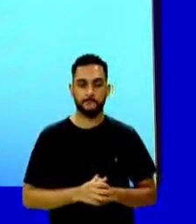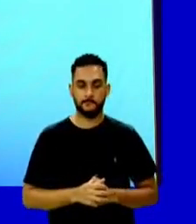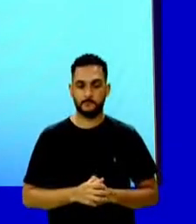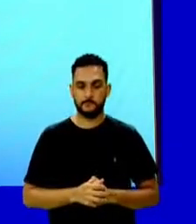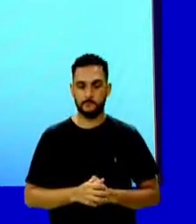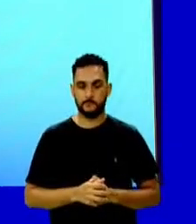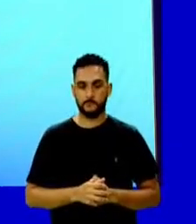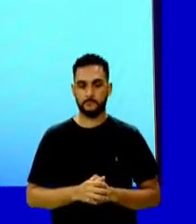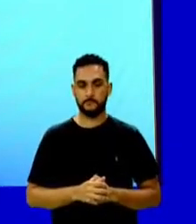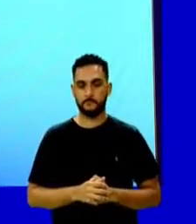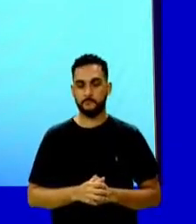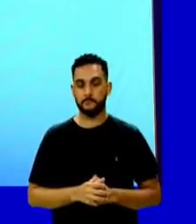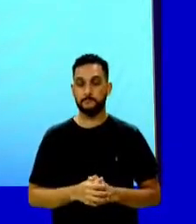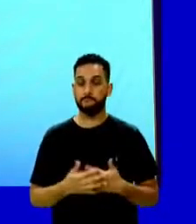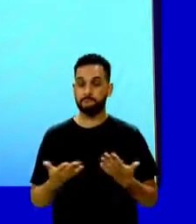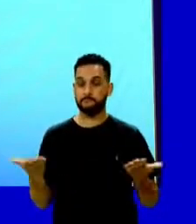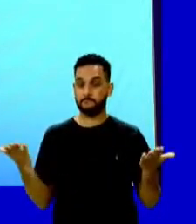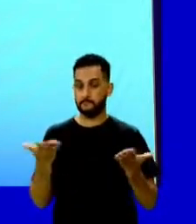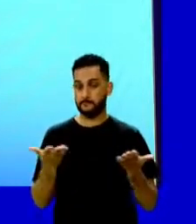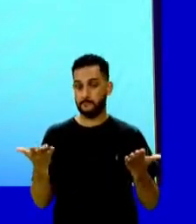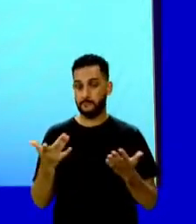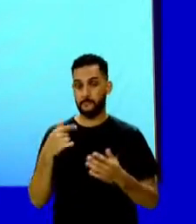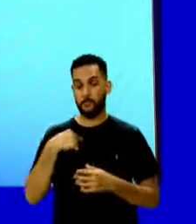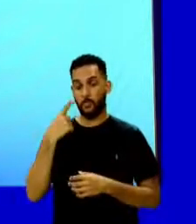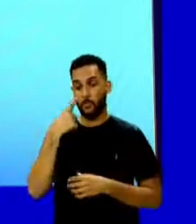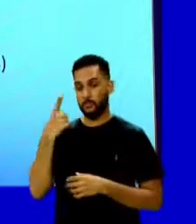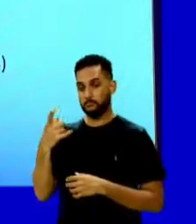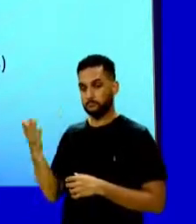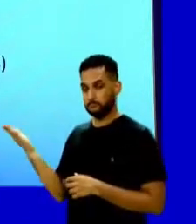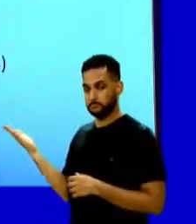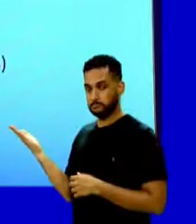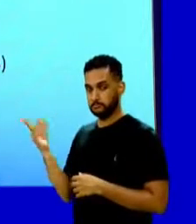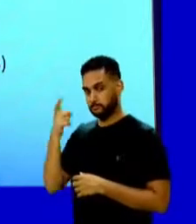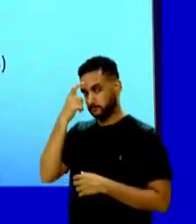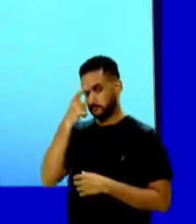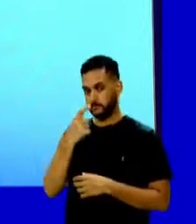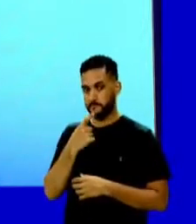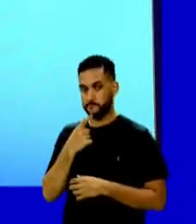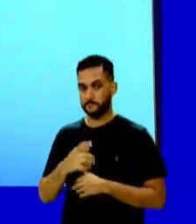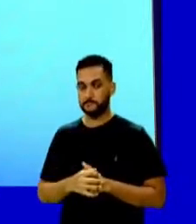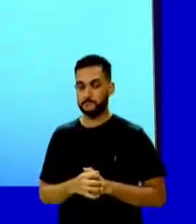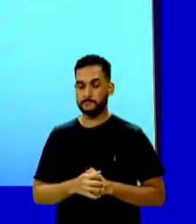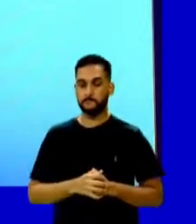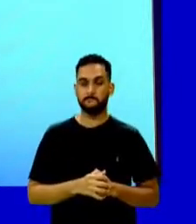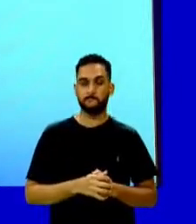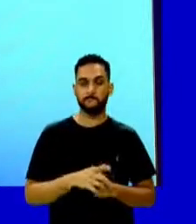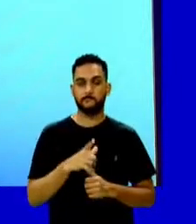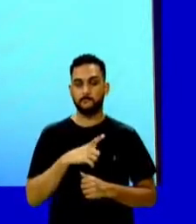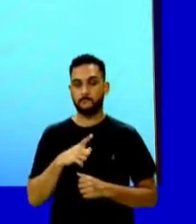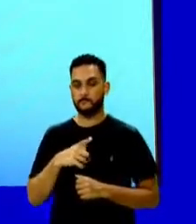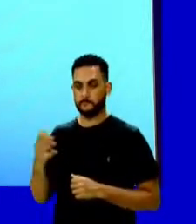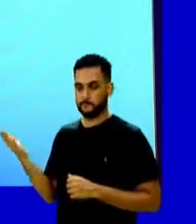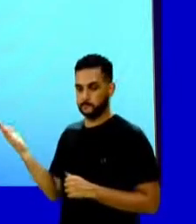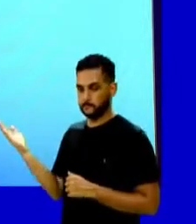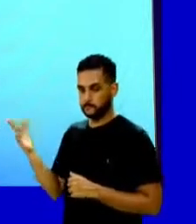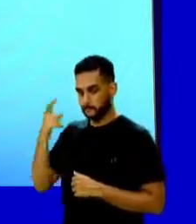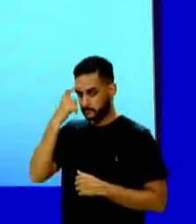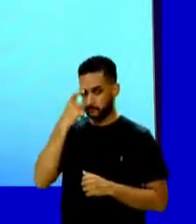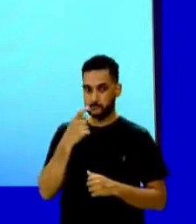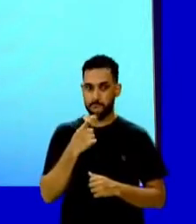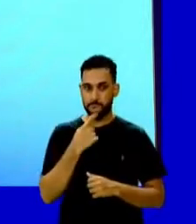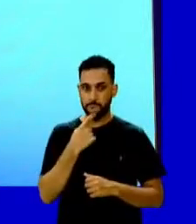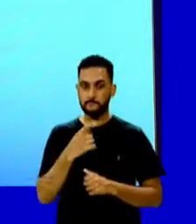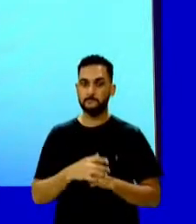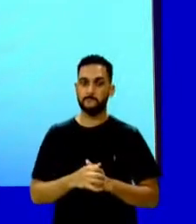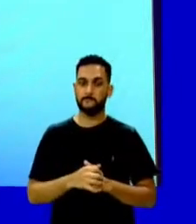E7 E7 vamos olhar para o gráfico aqui né a gente tem a gente tem o gráfico aqui as retas